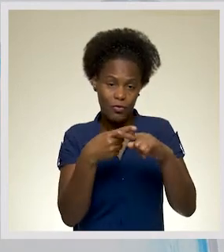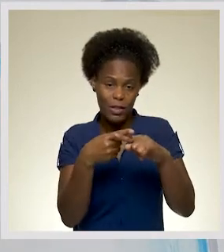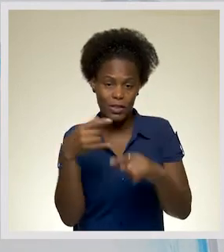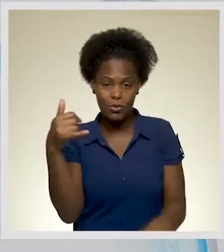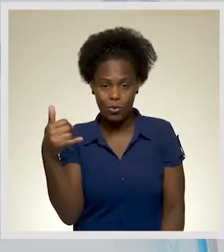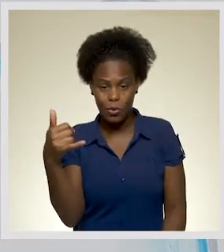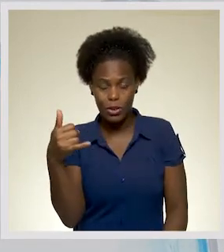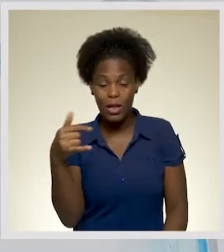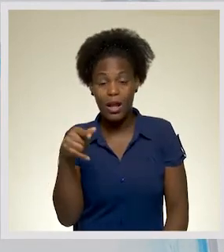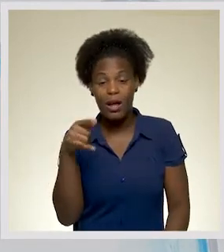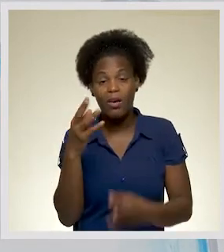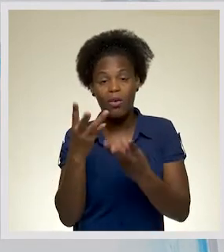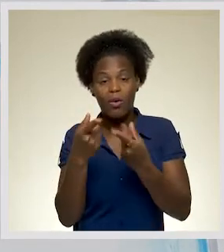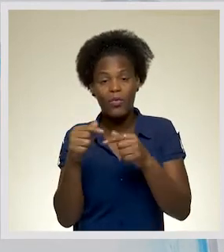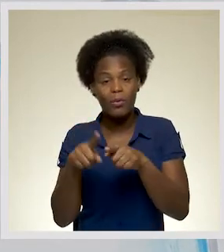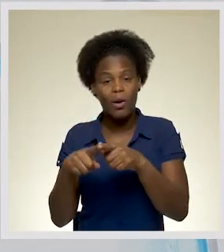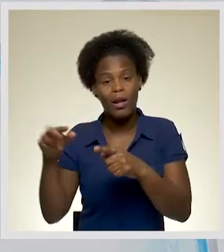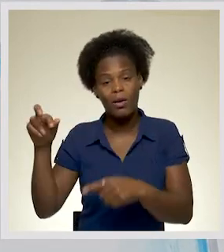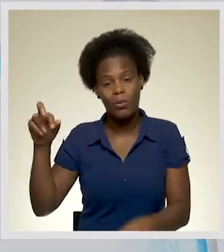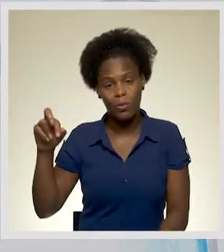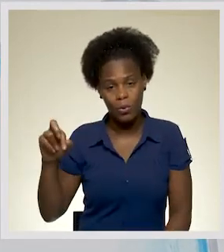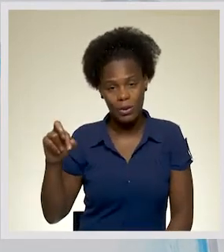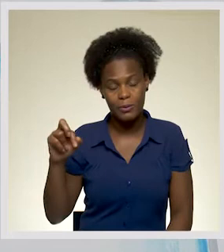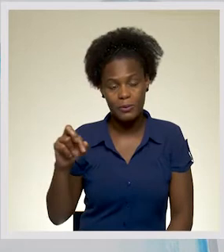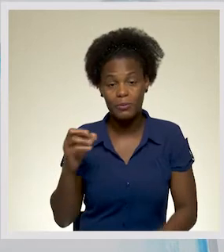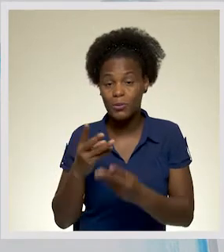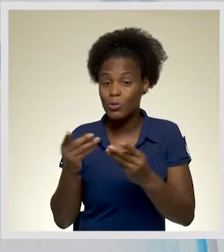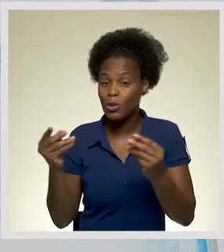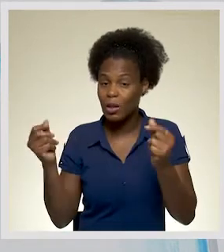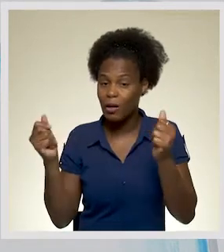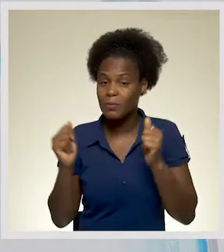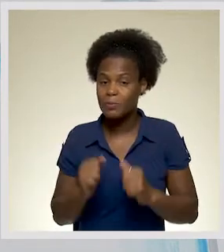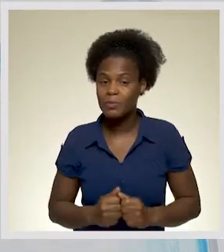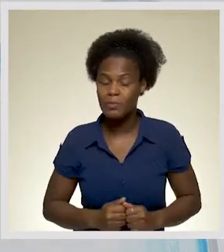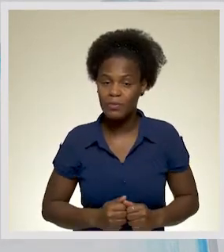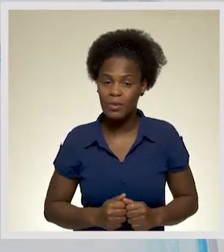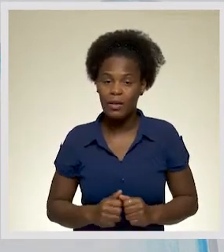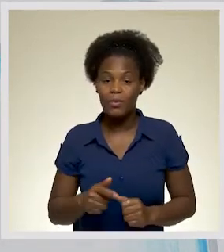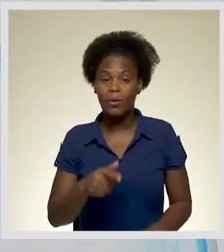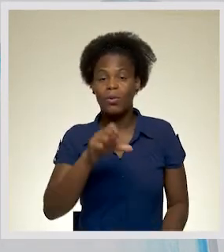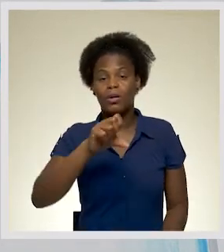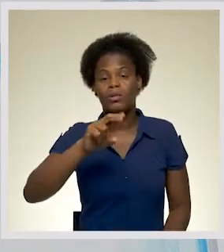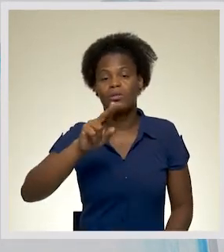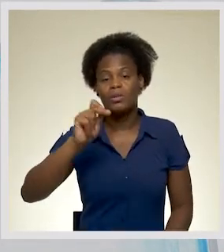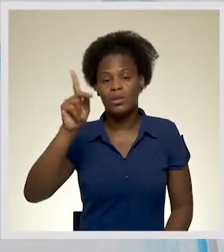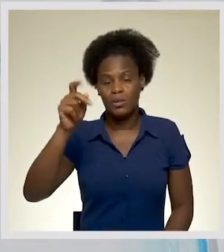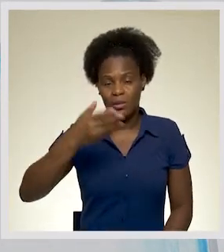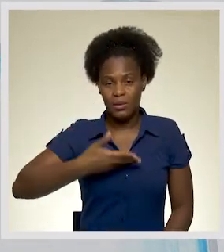ali obtenho o resultado, 8. Então, o quádruplo de 2 é